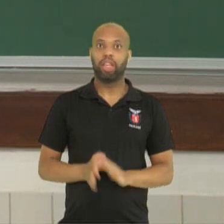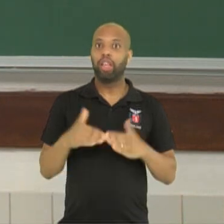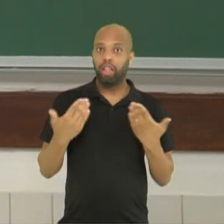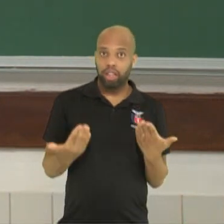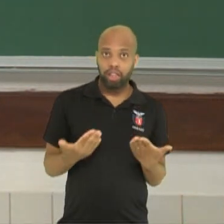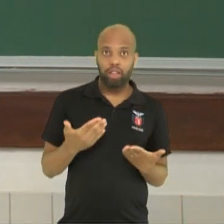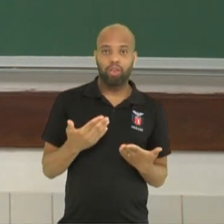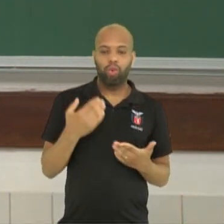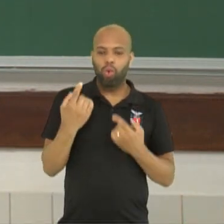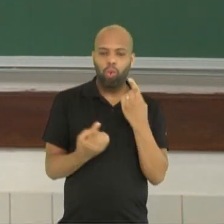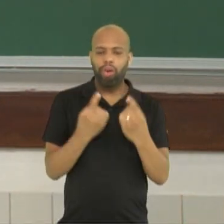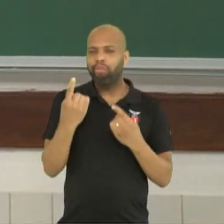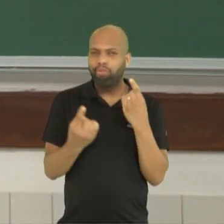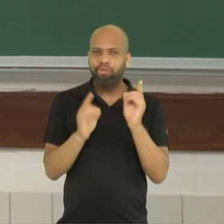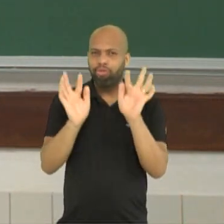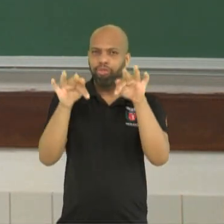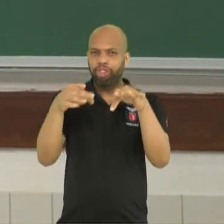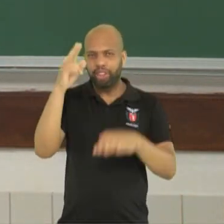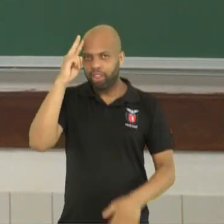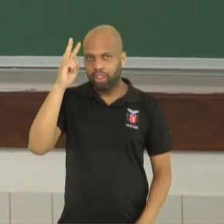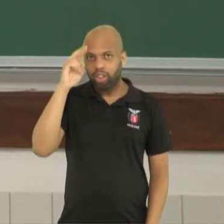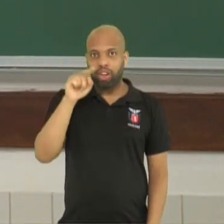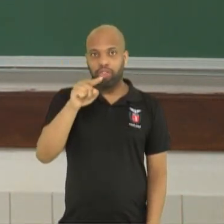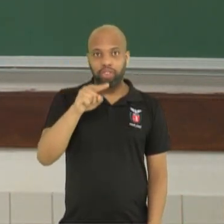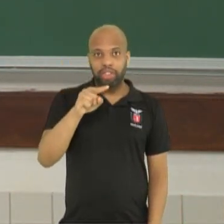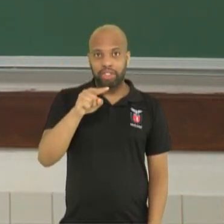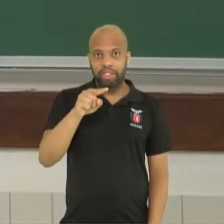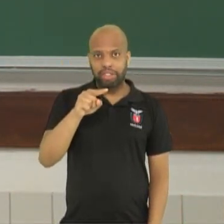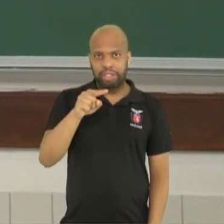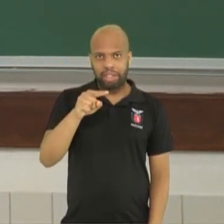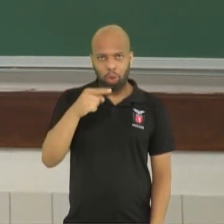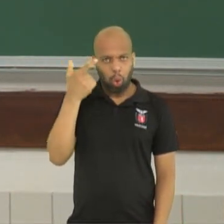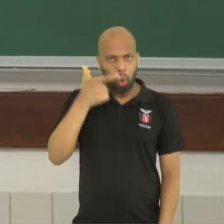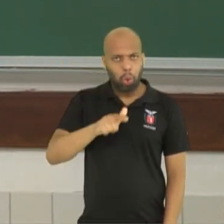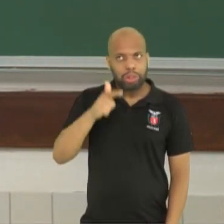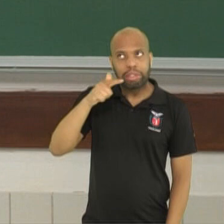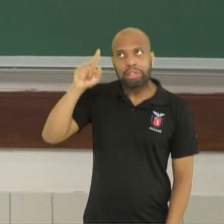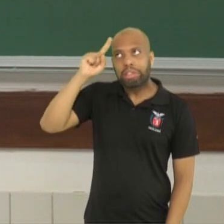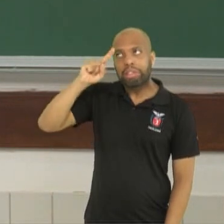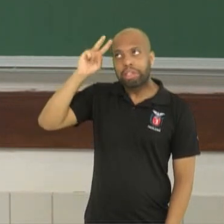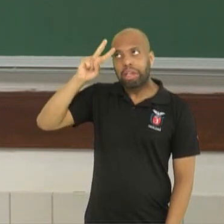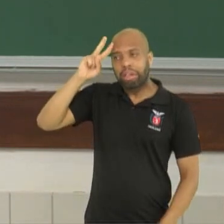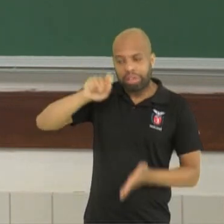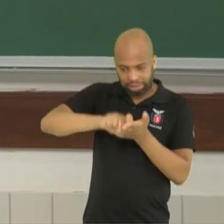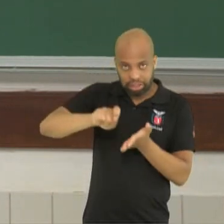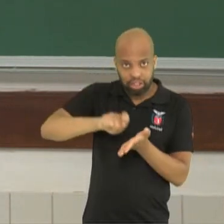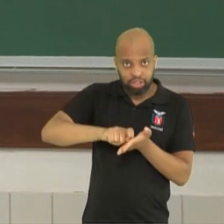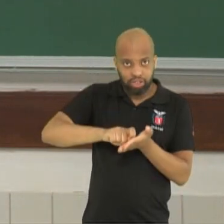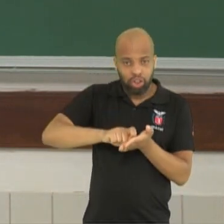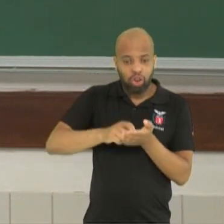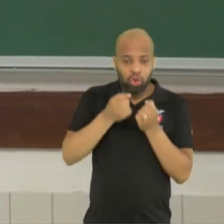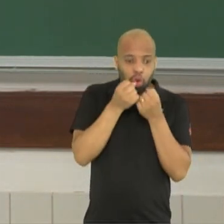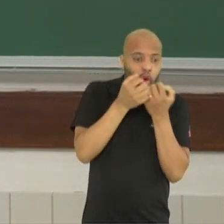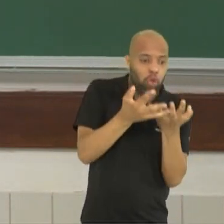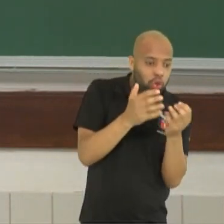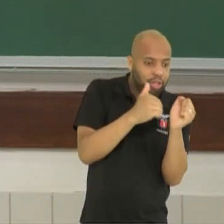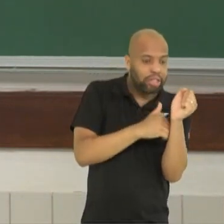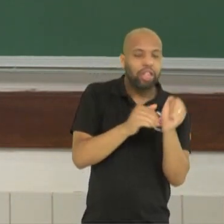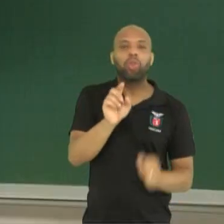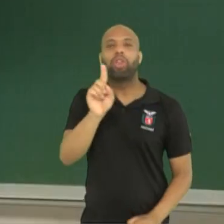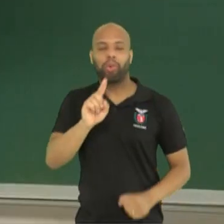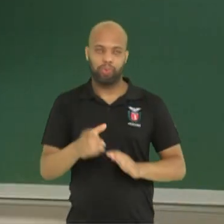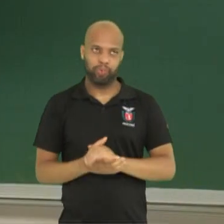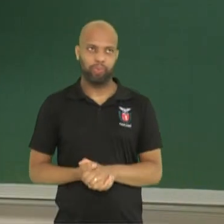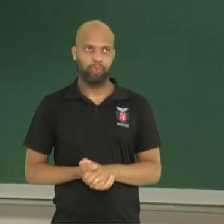E aí, qual o desfecho? Você lembrou? Como que ele terminou? Será que contou ou não contou o segredo? E aí,